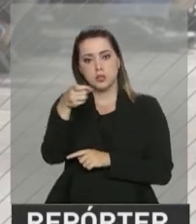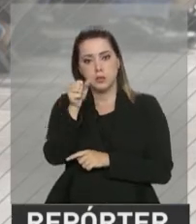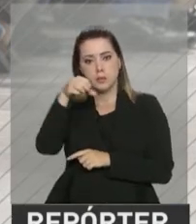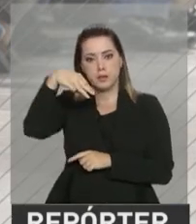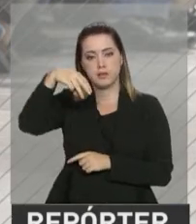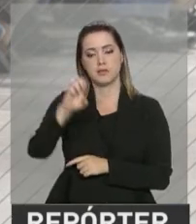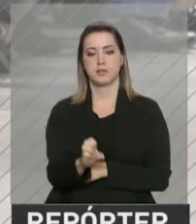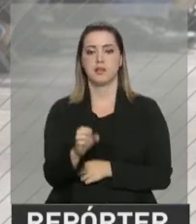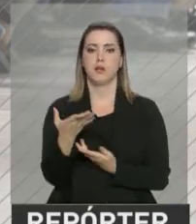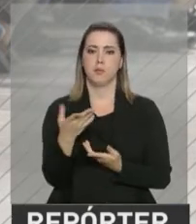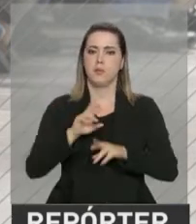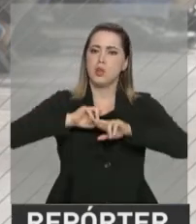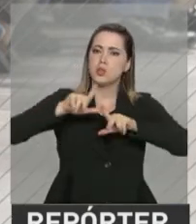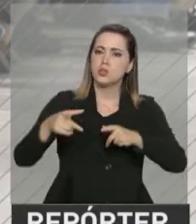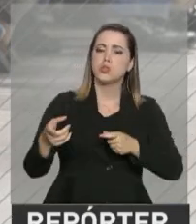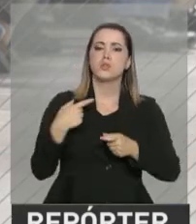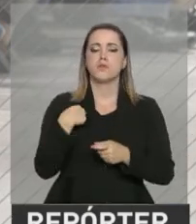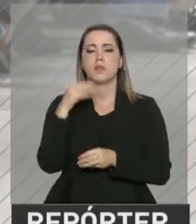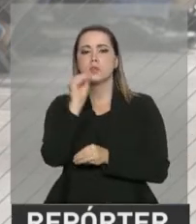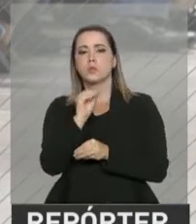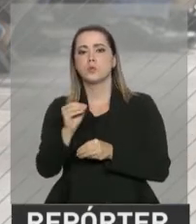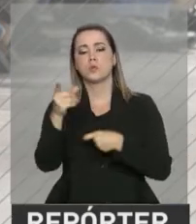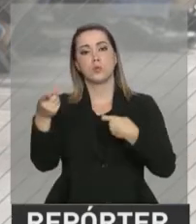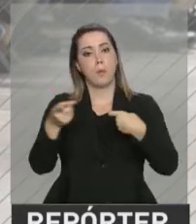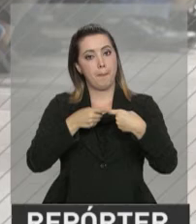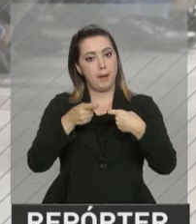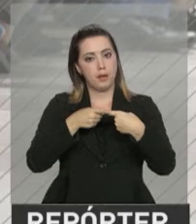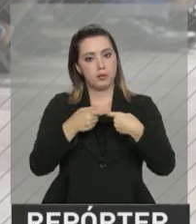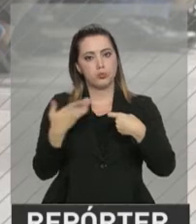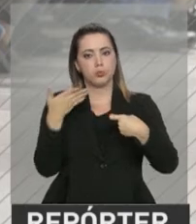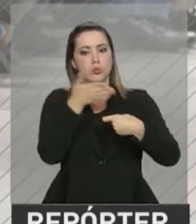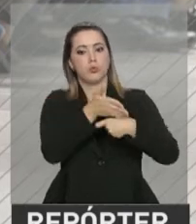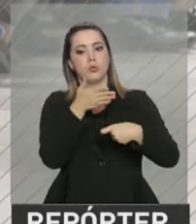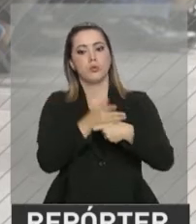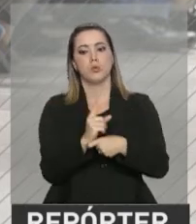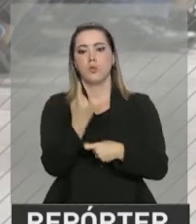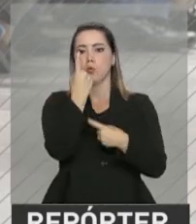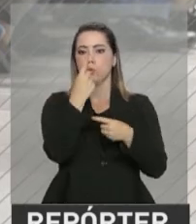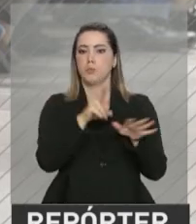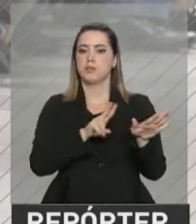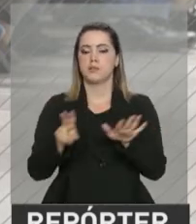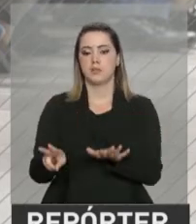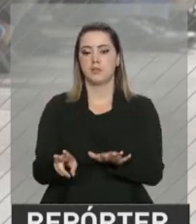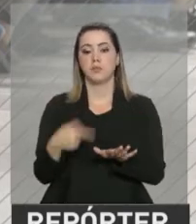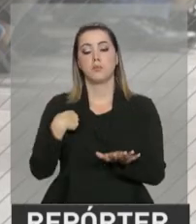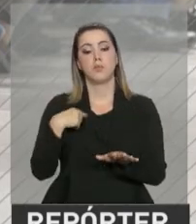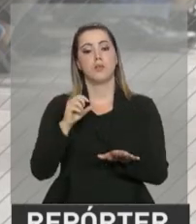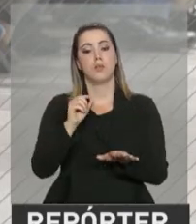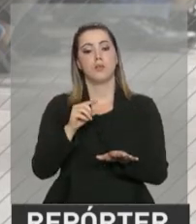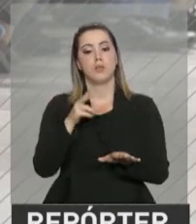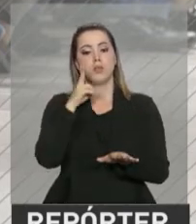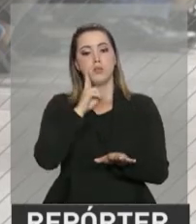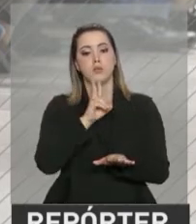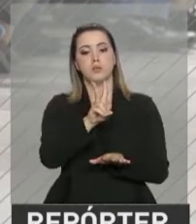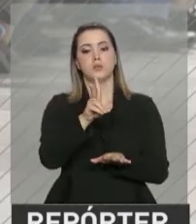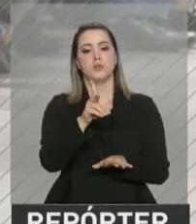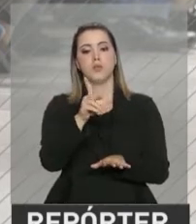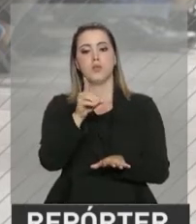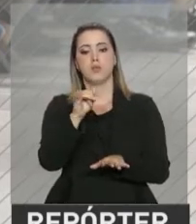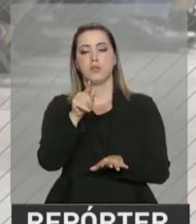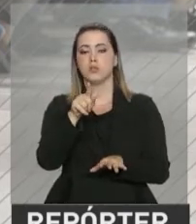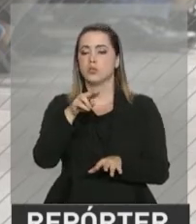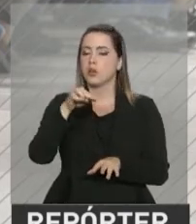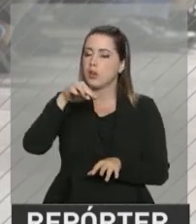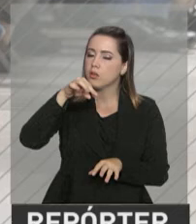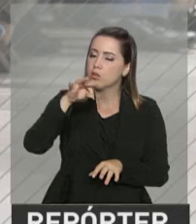de pediatria ginecologia e odontologia podem ser realizadas em uma semana serviços diagnósticos de terapia